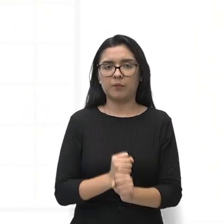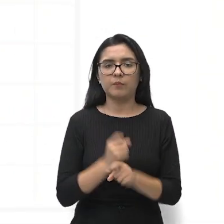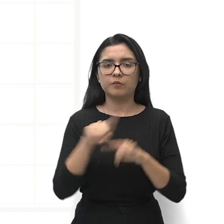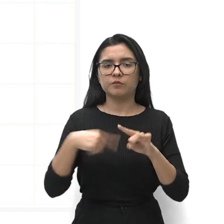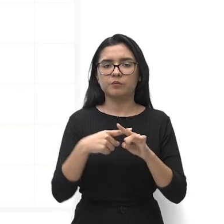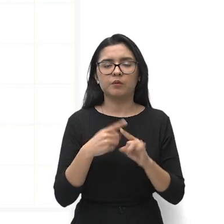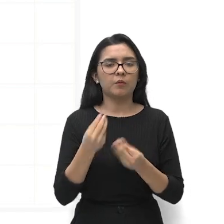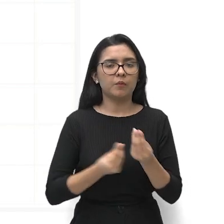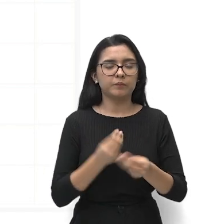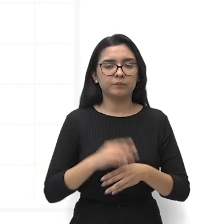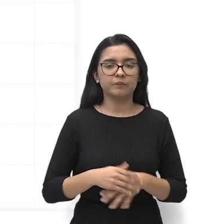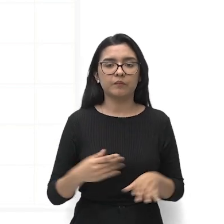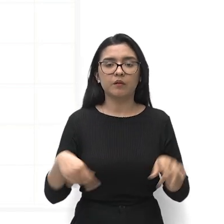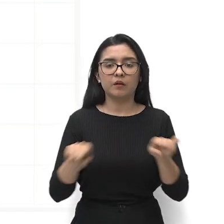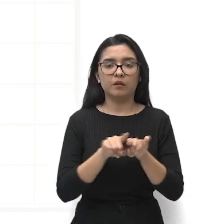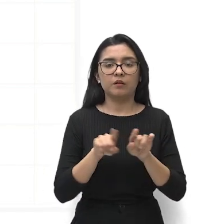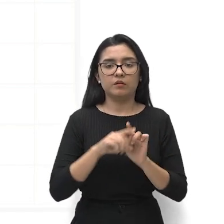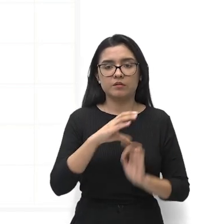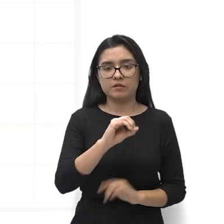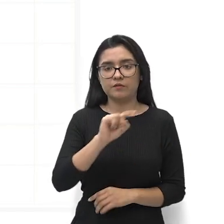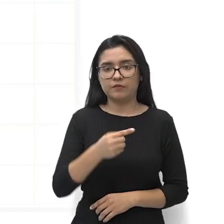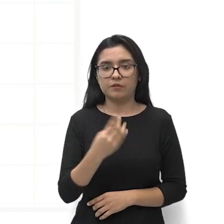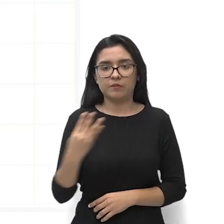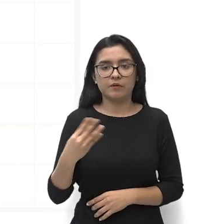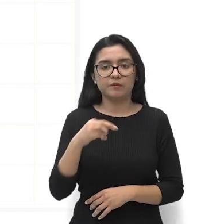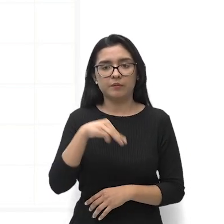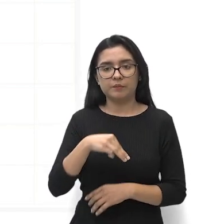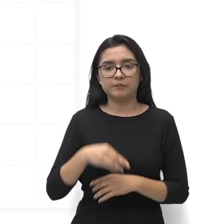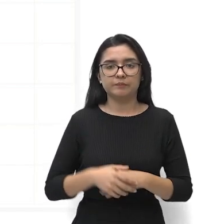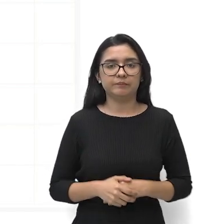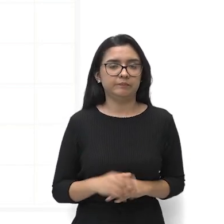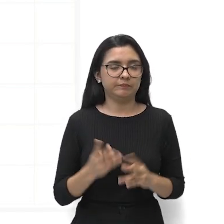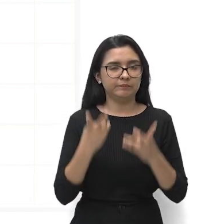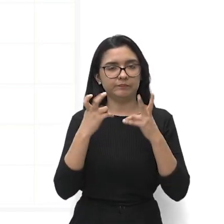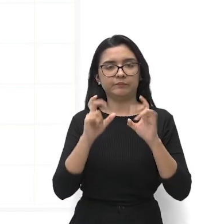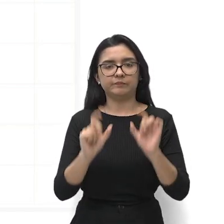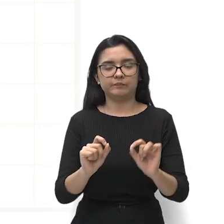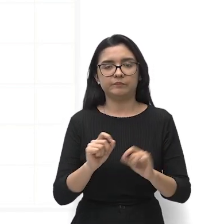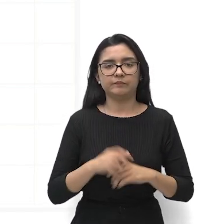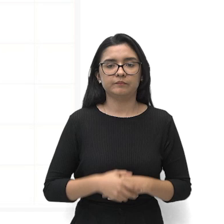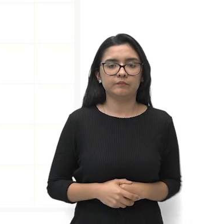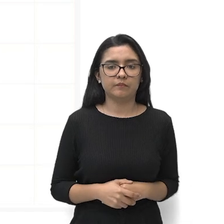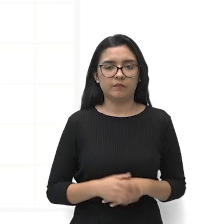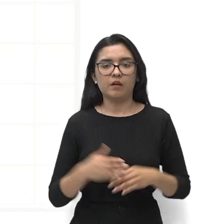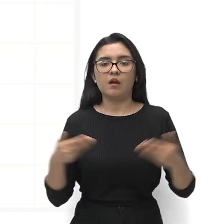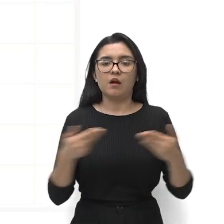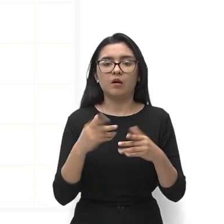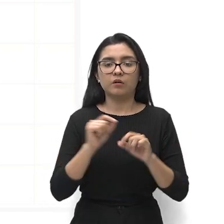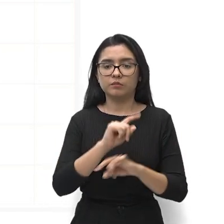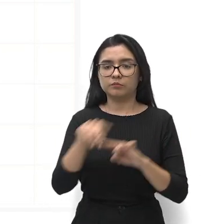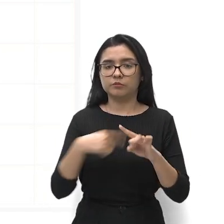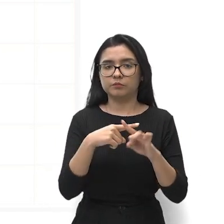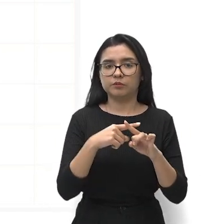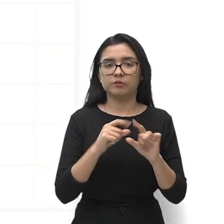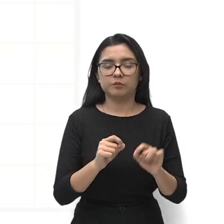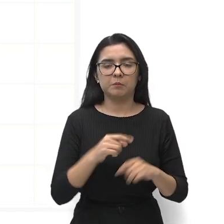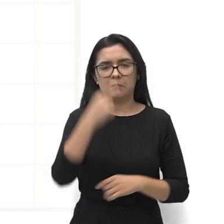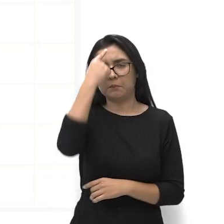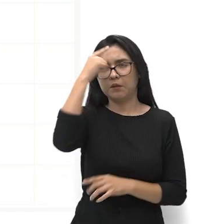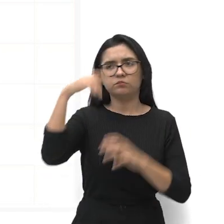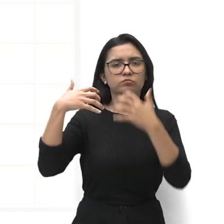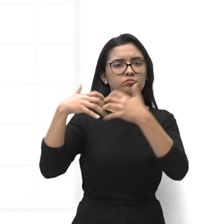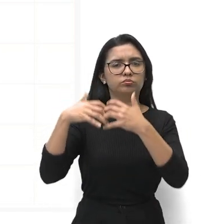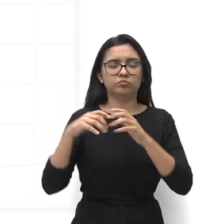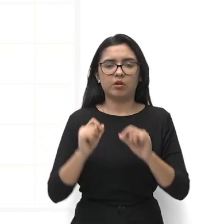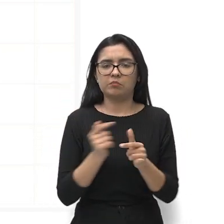multiplicado por 0,4m. Olha só. Multiplico. Penso da seguinte forma,